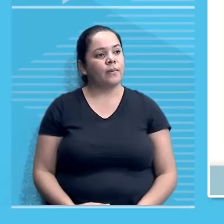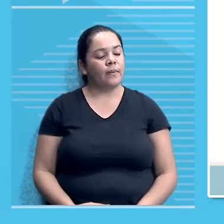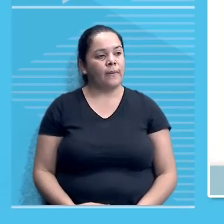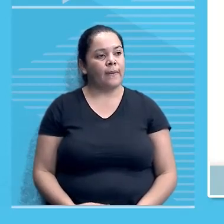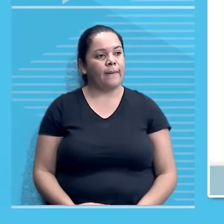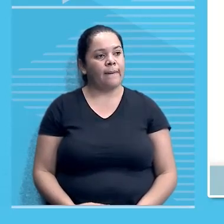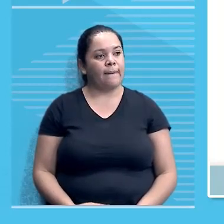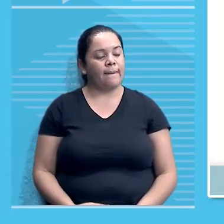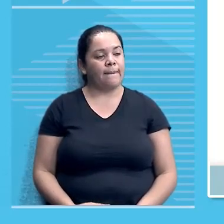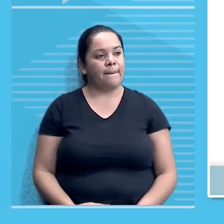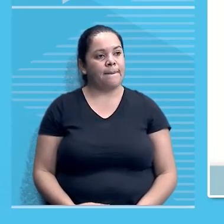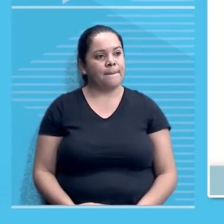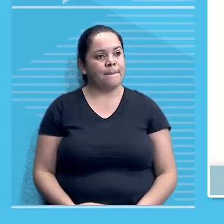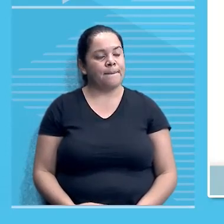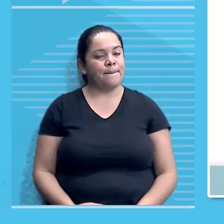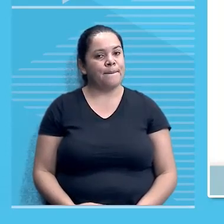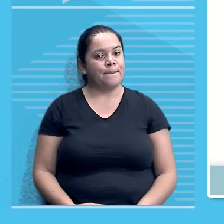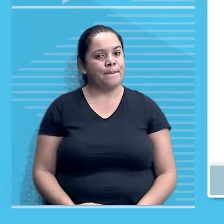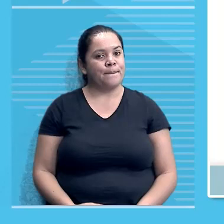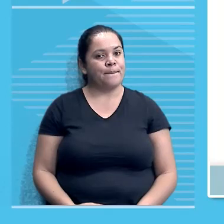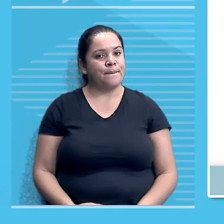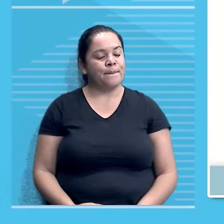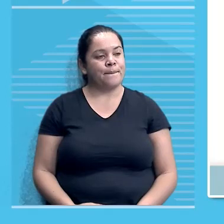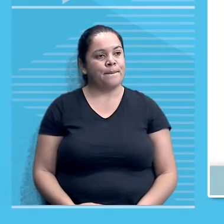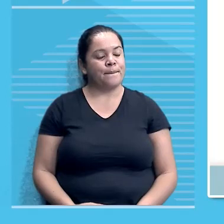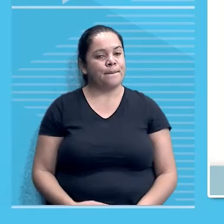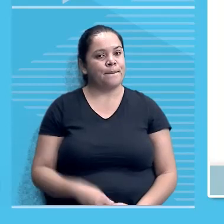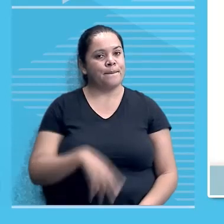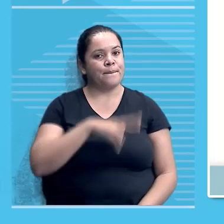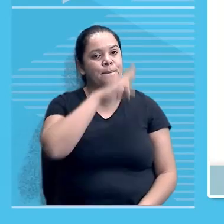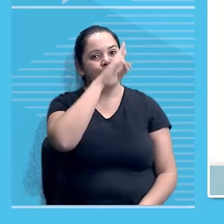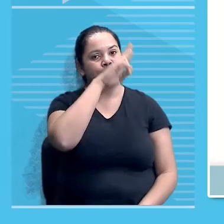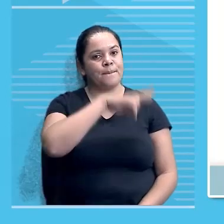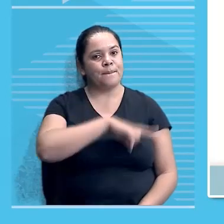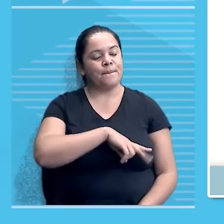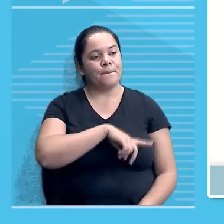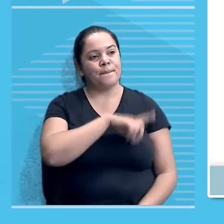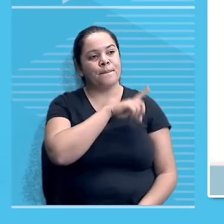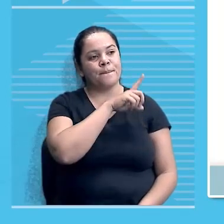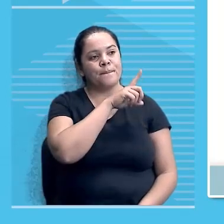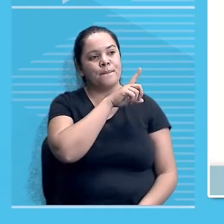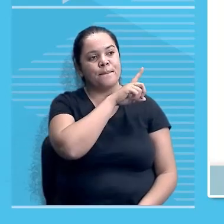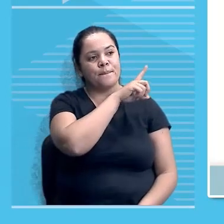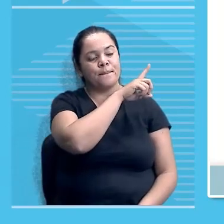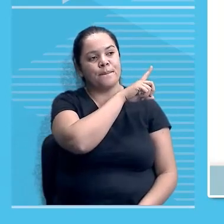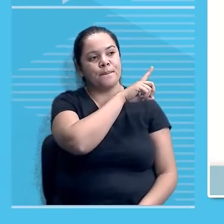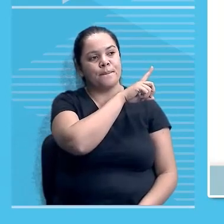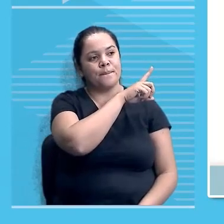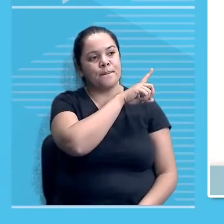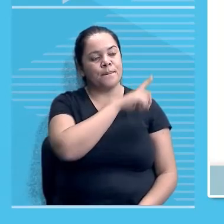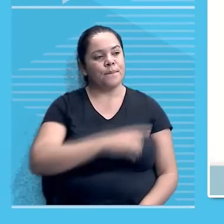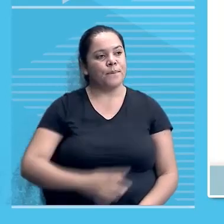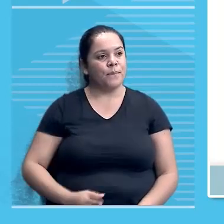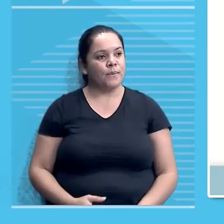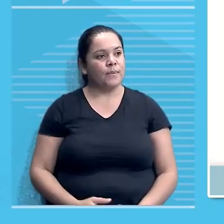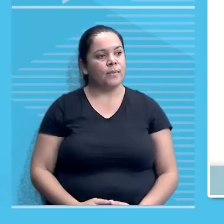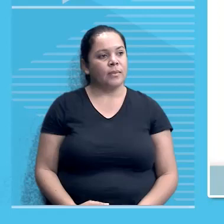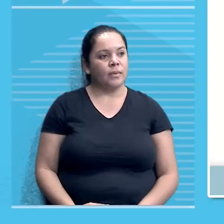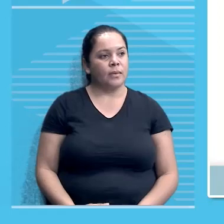a renovação de construções diferente de outras porções da cidade dotadas de menor